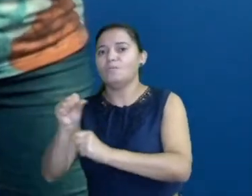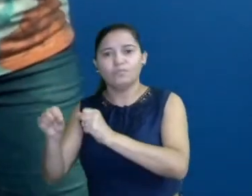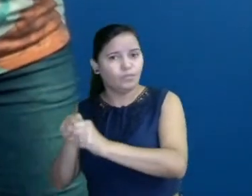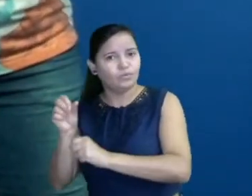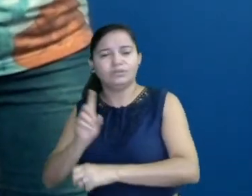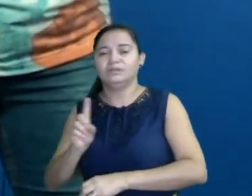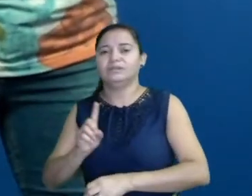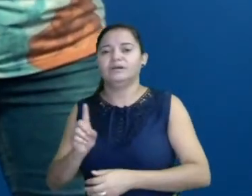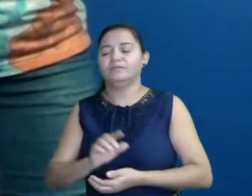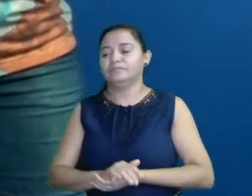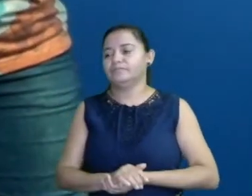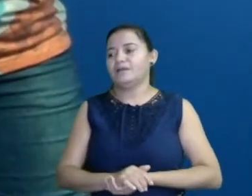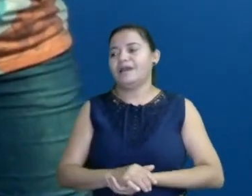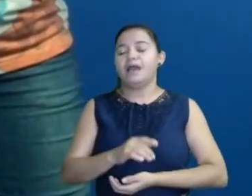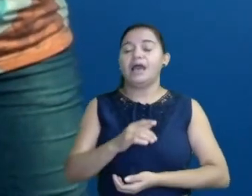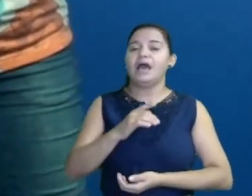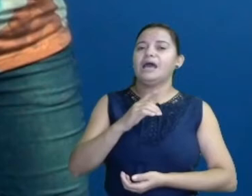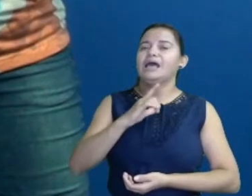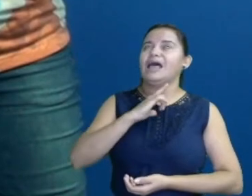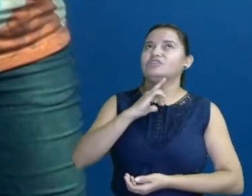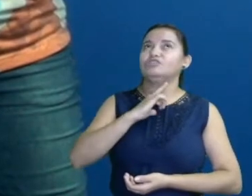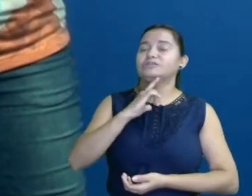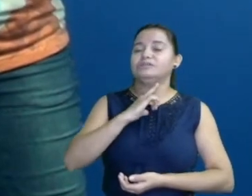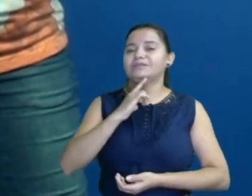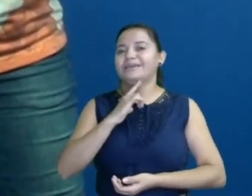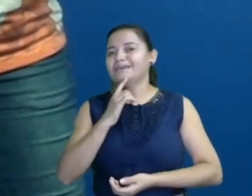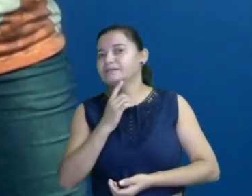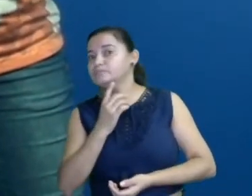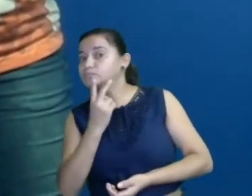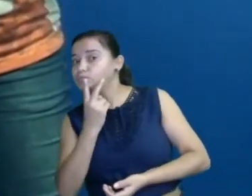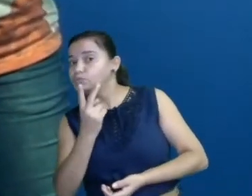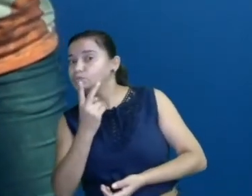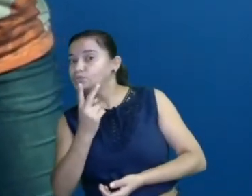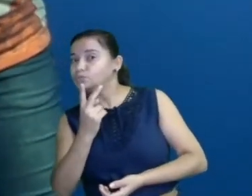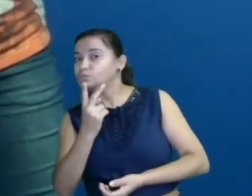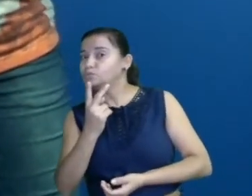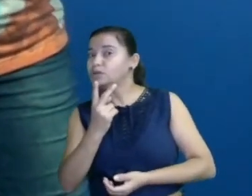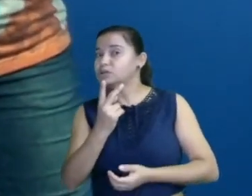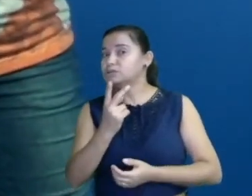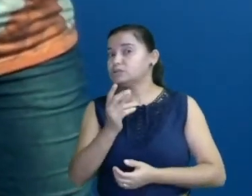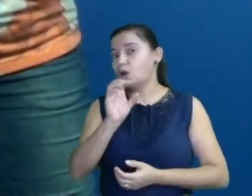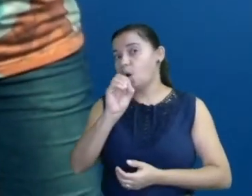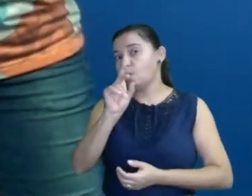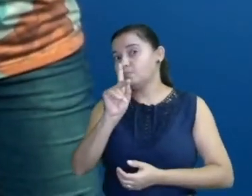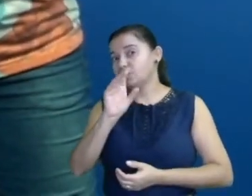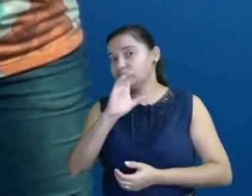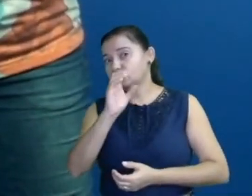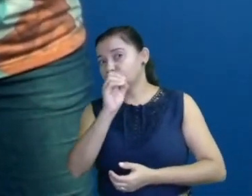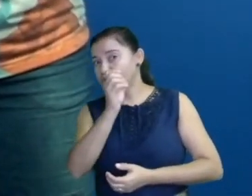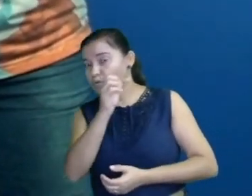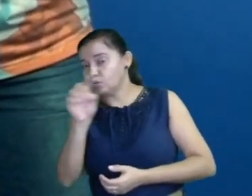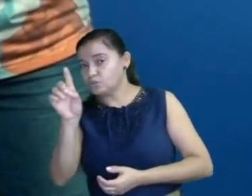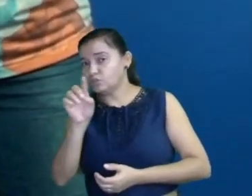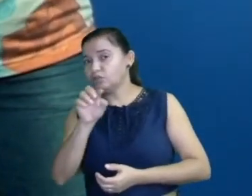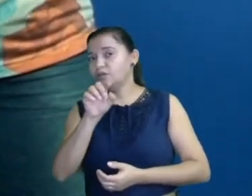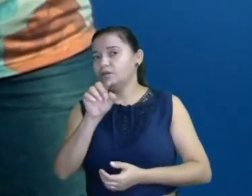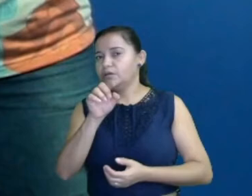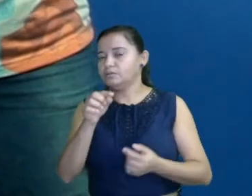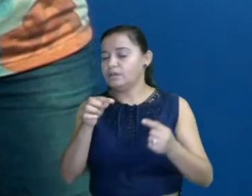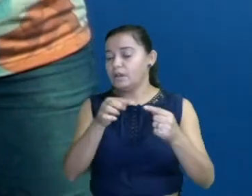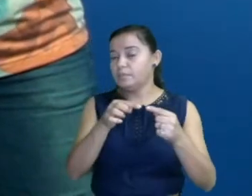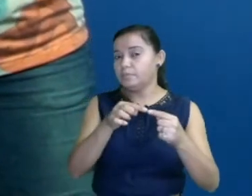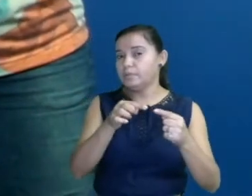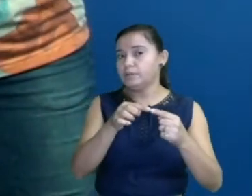tem duas opções aí que a gente tem o operaçãozinha que é bom você se ligar e focar nisso isso aí eu trouxe relacionado